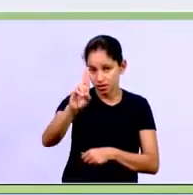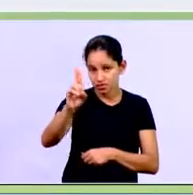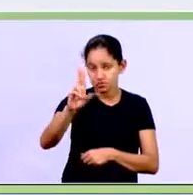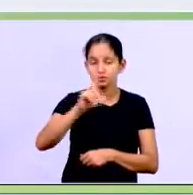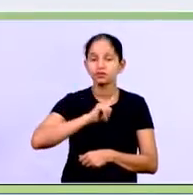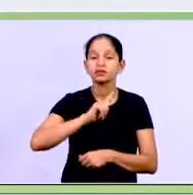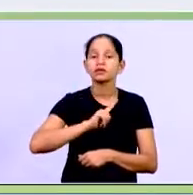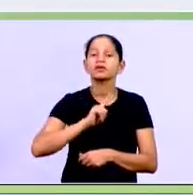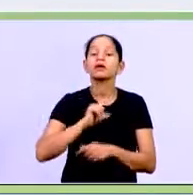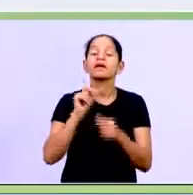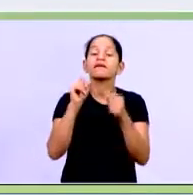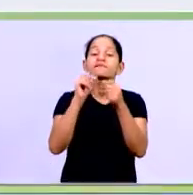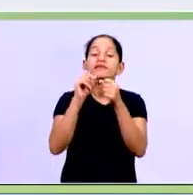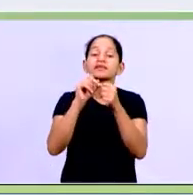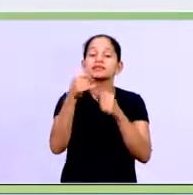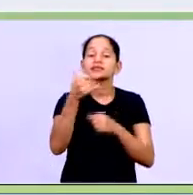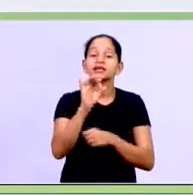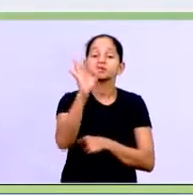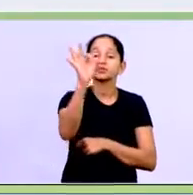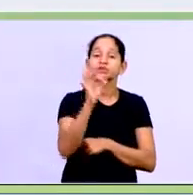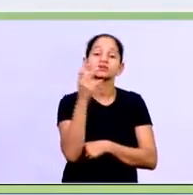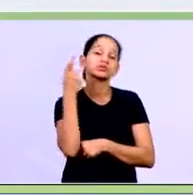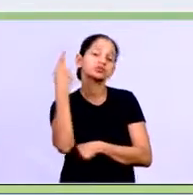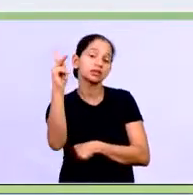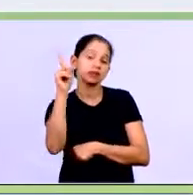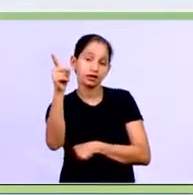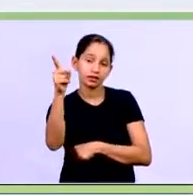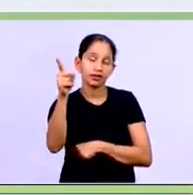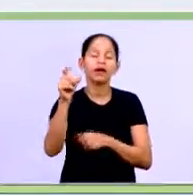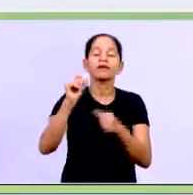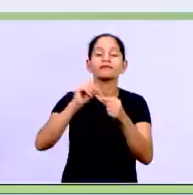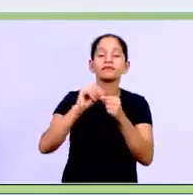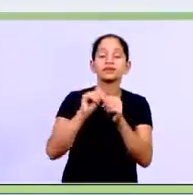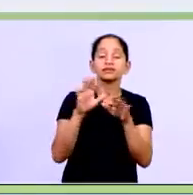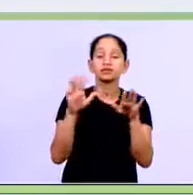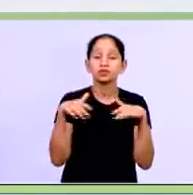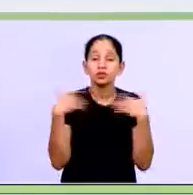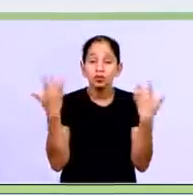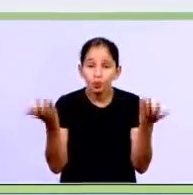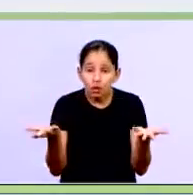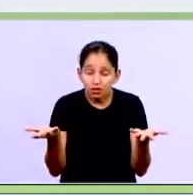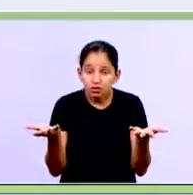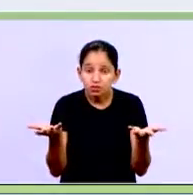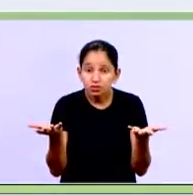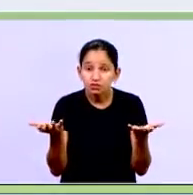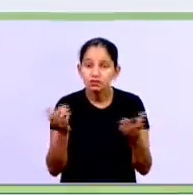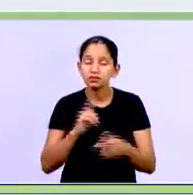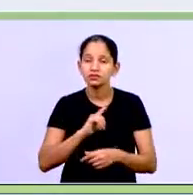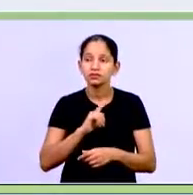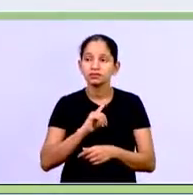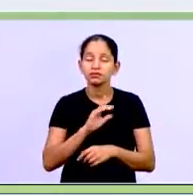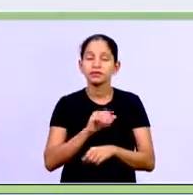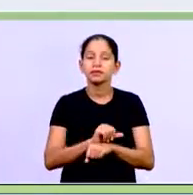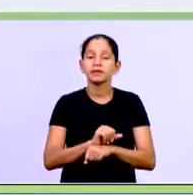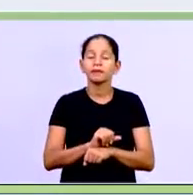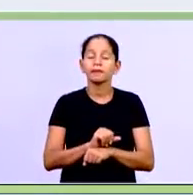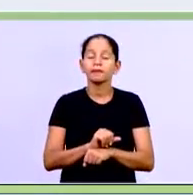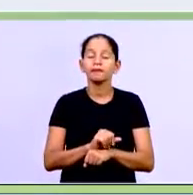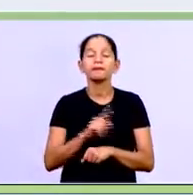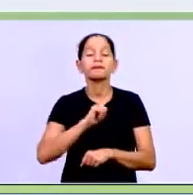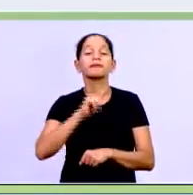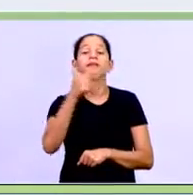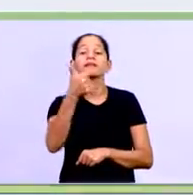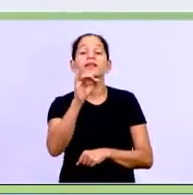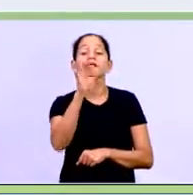calcular 10% de 700. E o 10% de 700... Opa! 10%